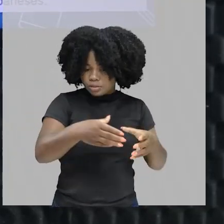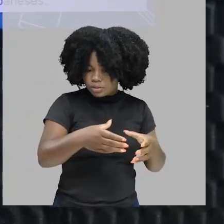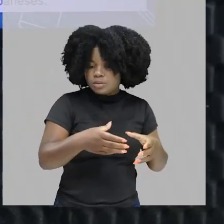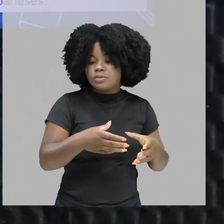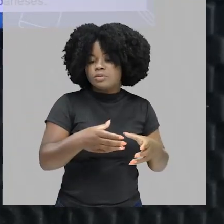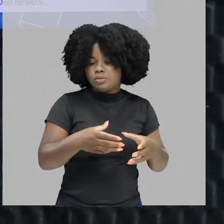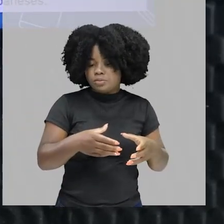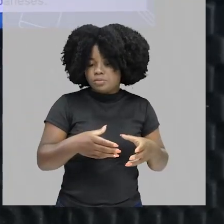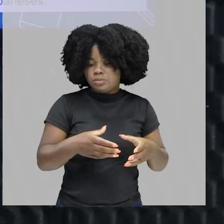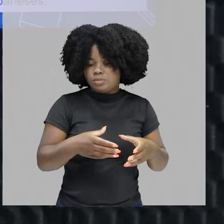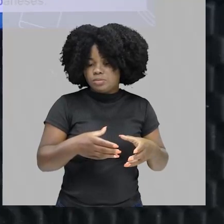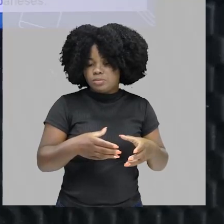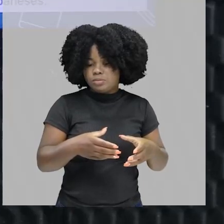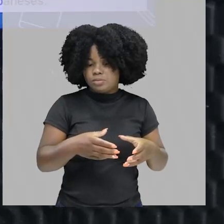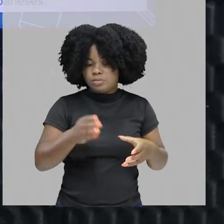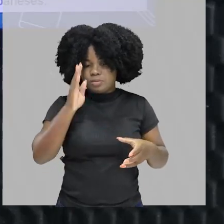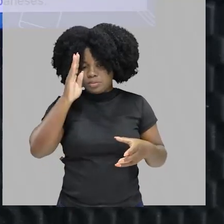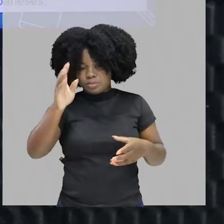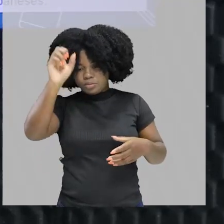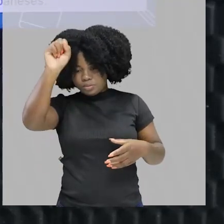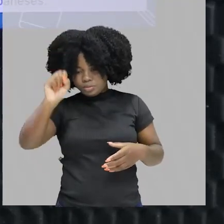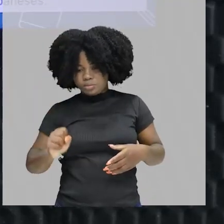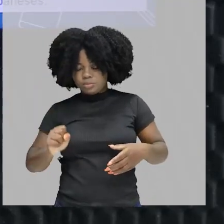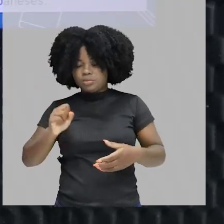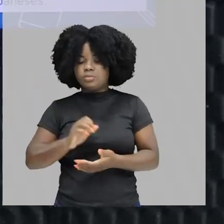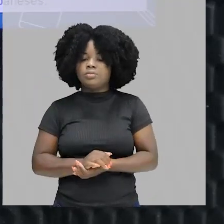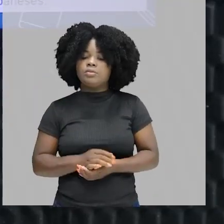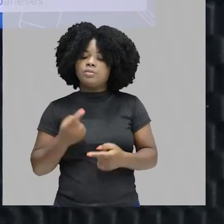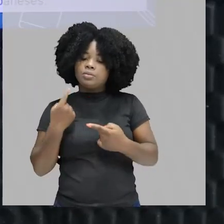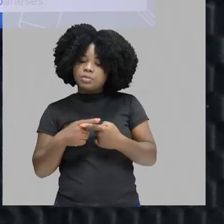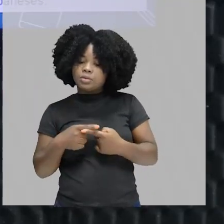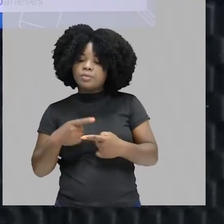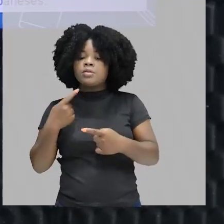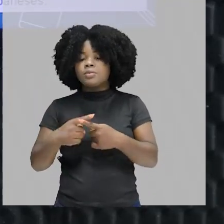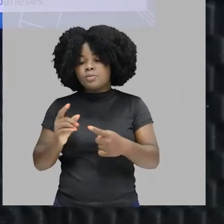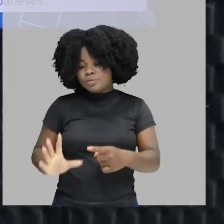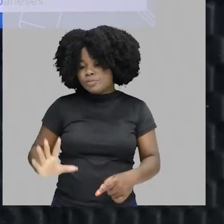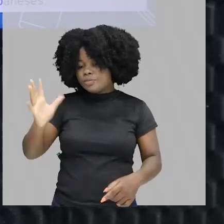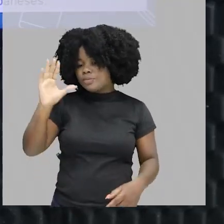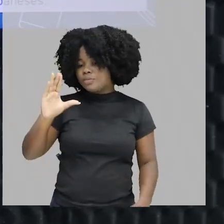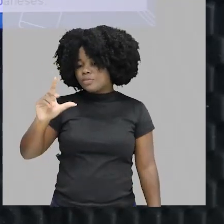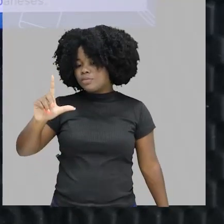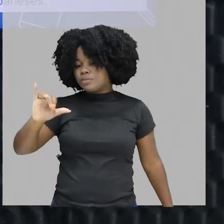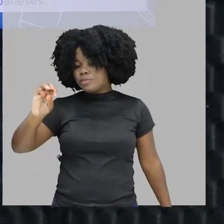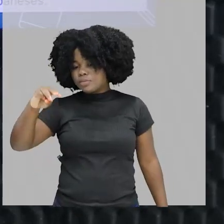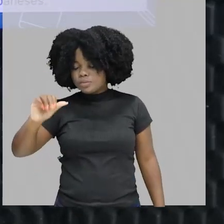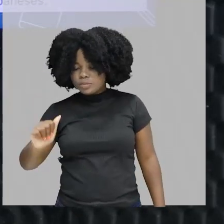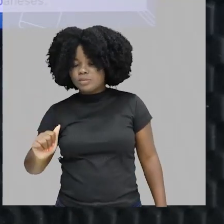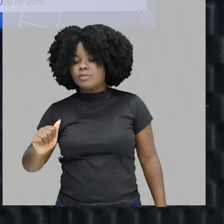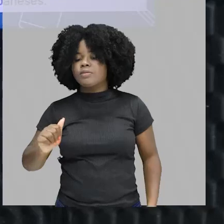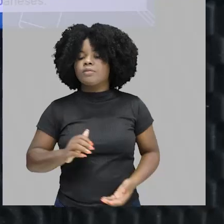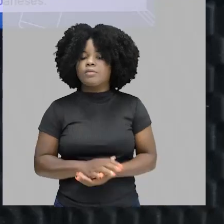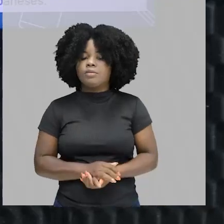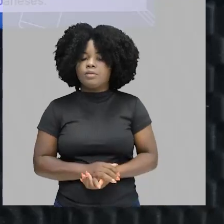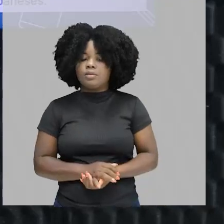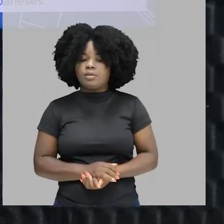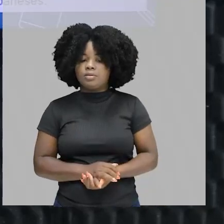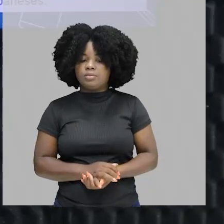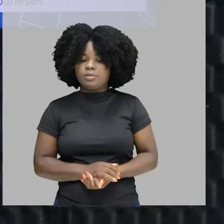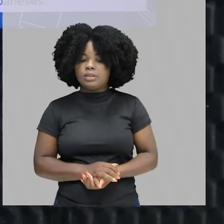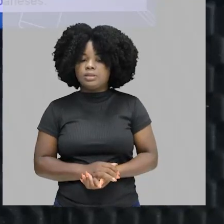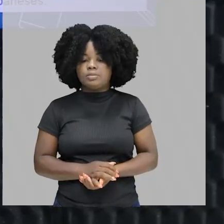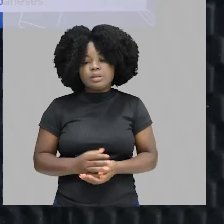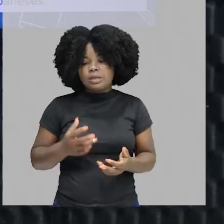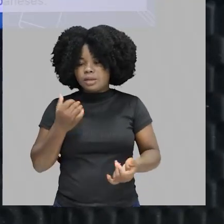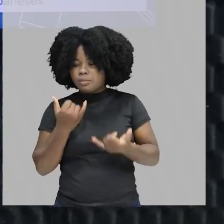vão priorizar o sul do país? Por uma questão climática, tá, galera? O clima, ele é mais semelhante ao que eles encontravam na sua